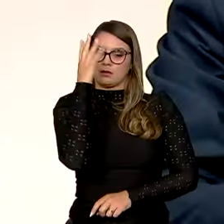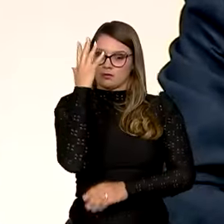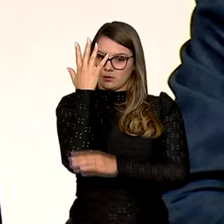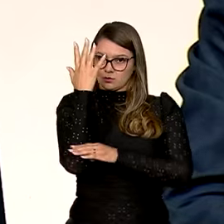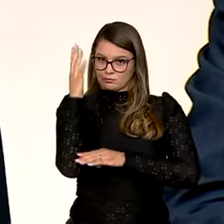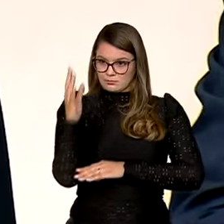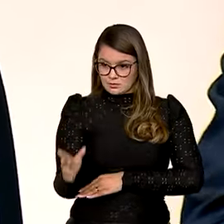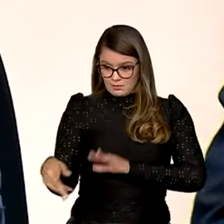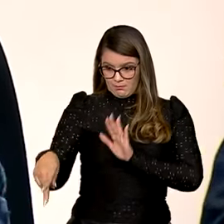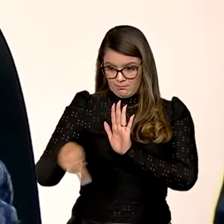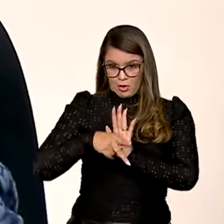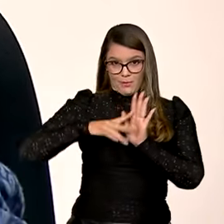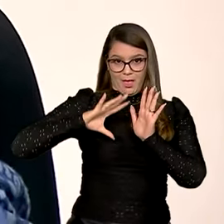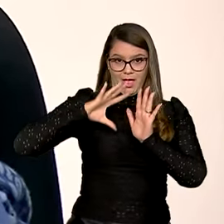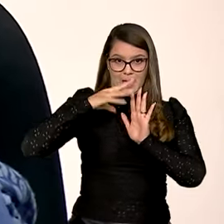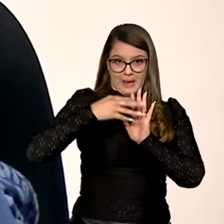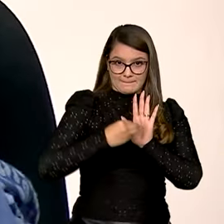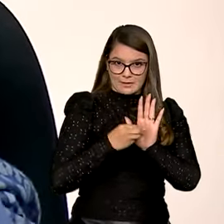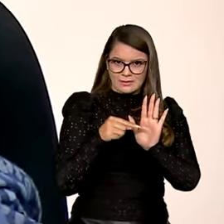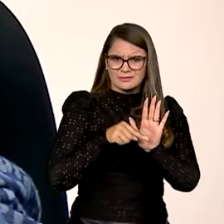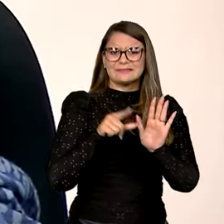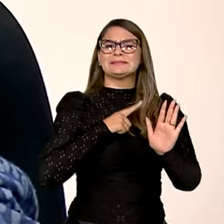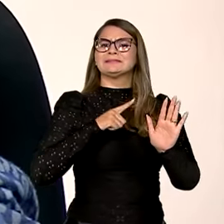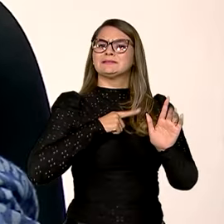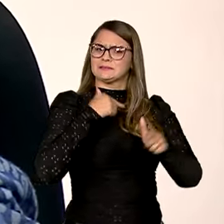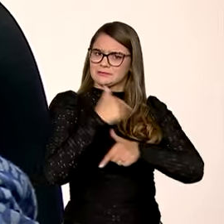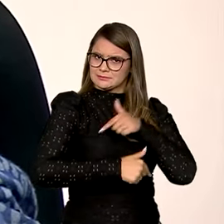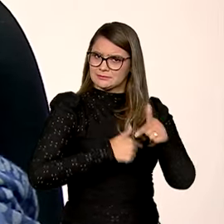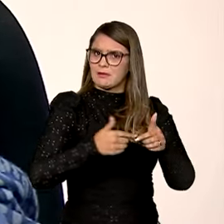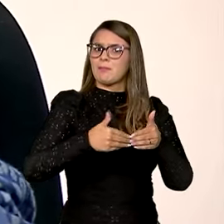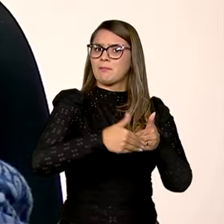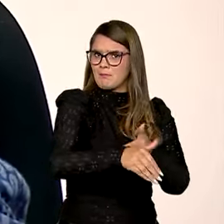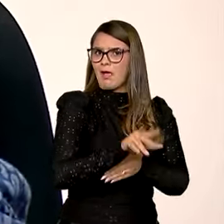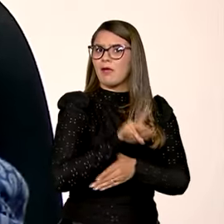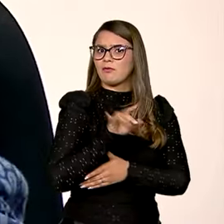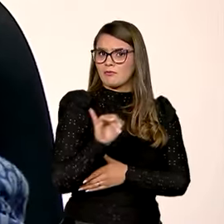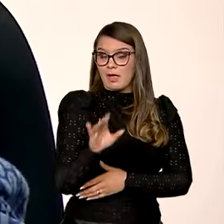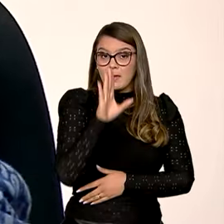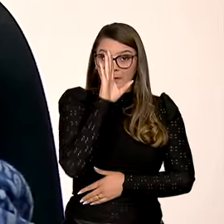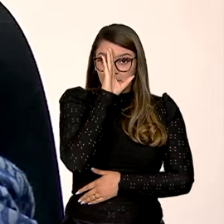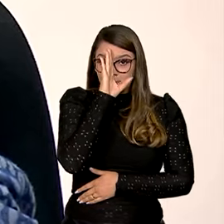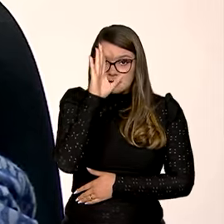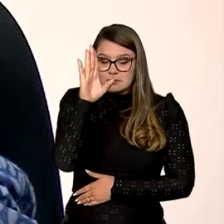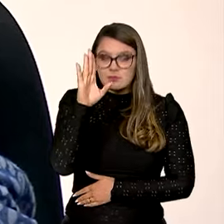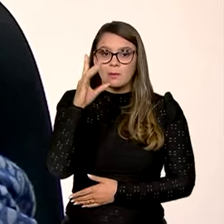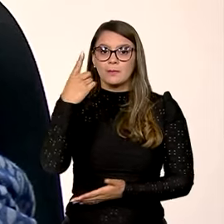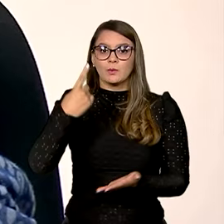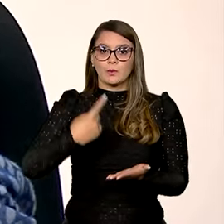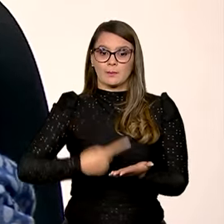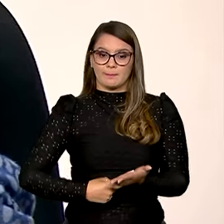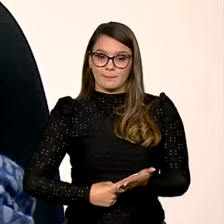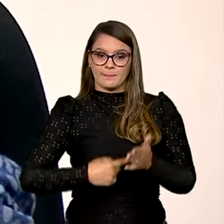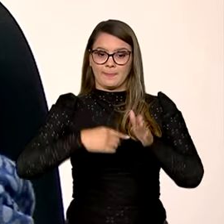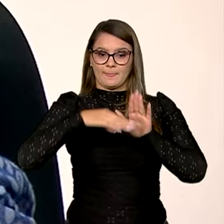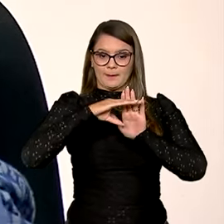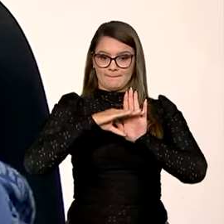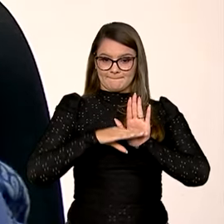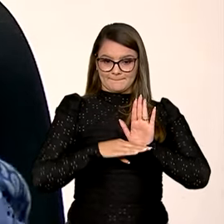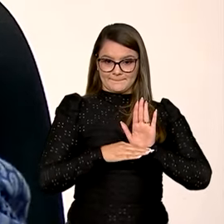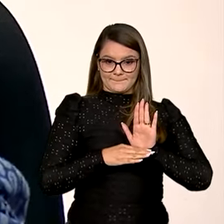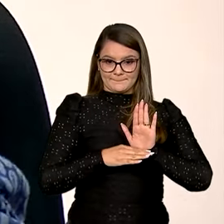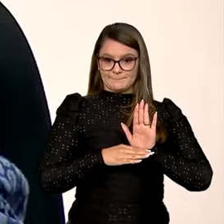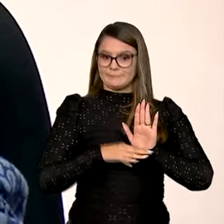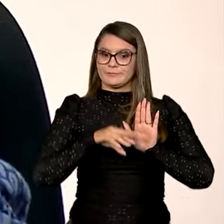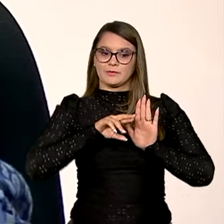da Amazônia, que temos muito trabalho pela frente, sobretudo nas agendas que